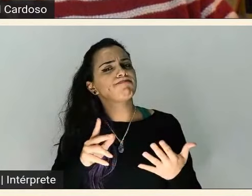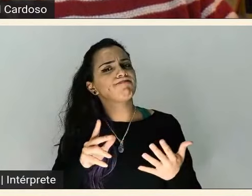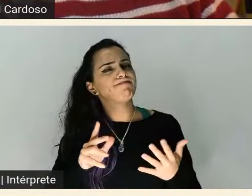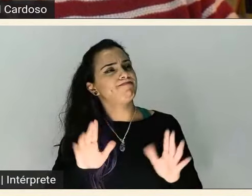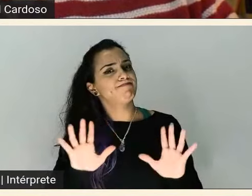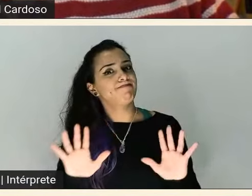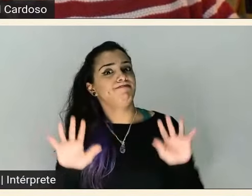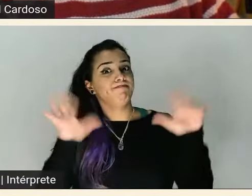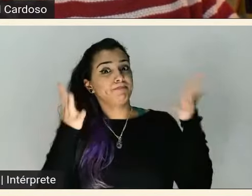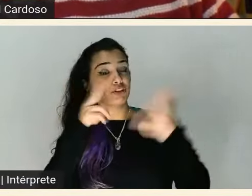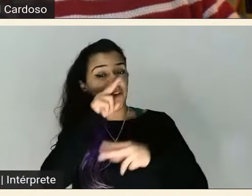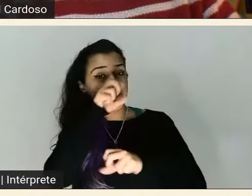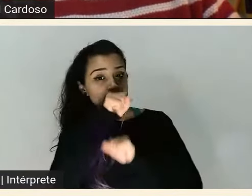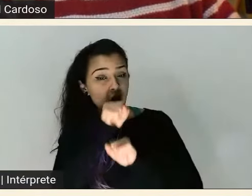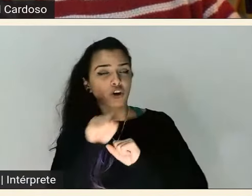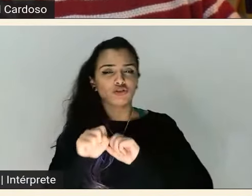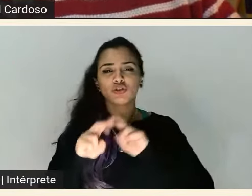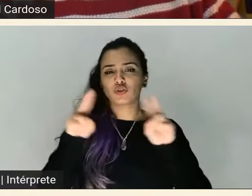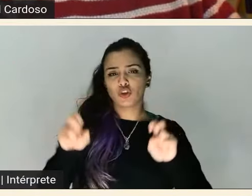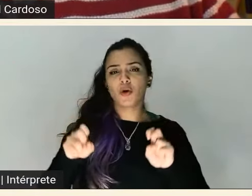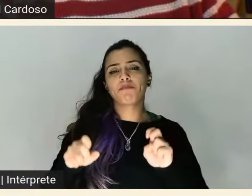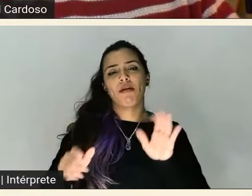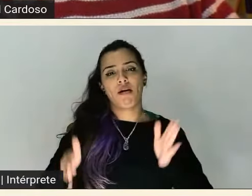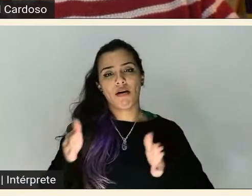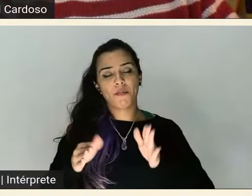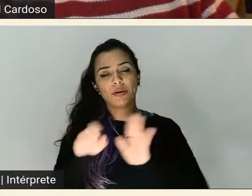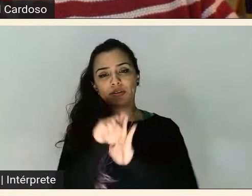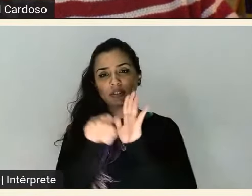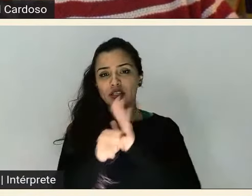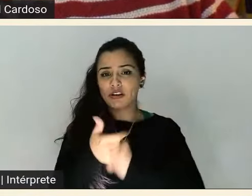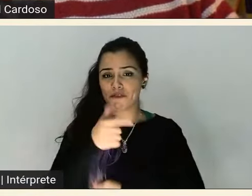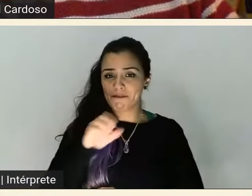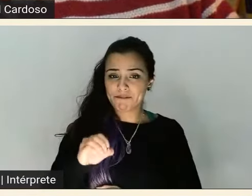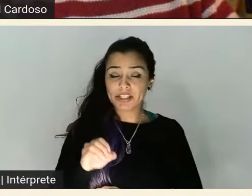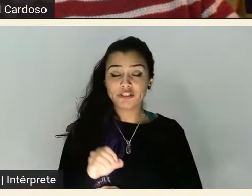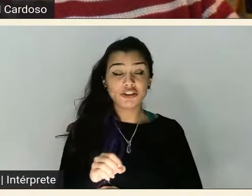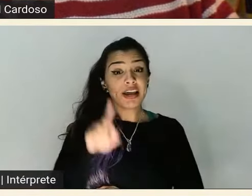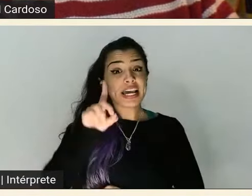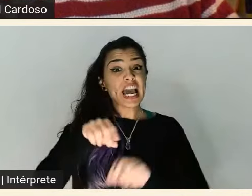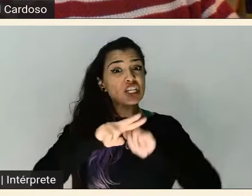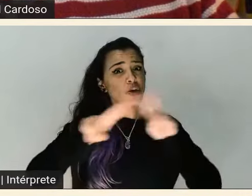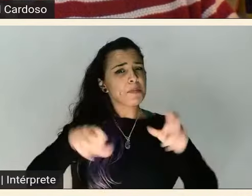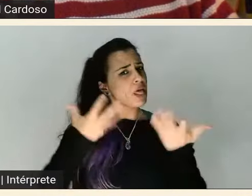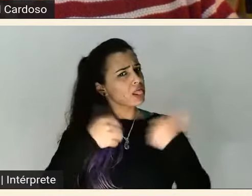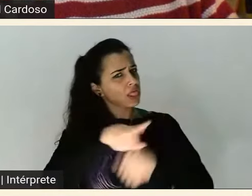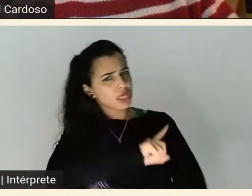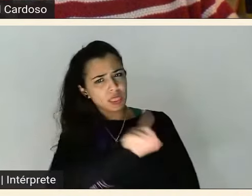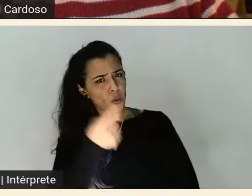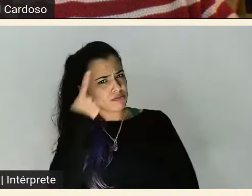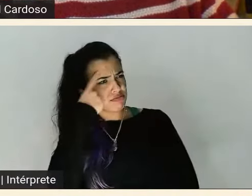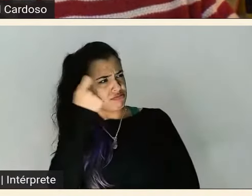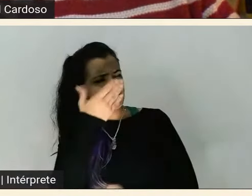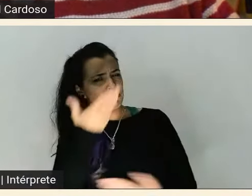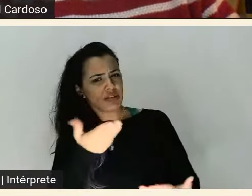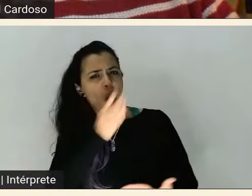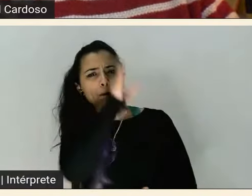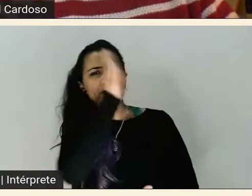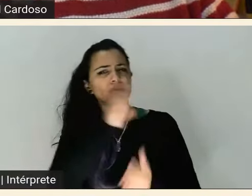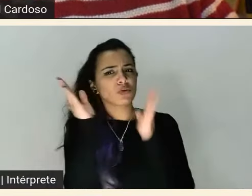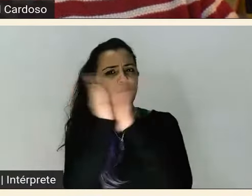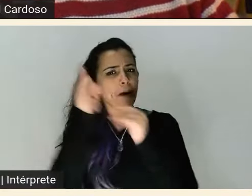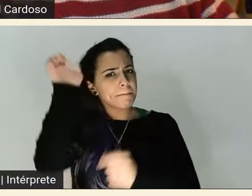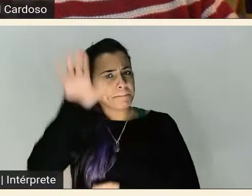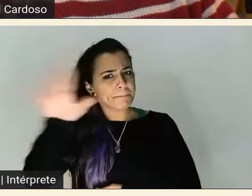isso no início do século XX, que é de rejeitar essa ideia de um Brasil europeu